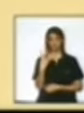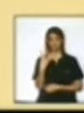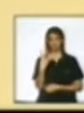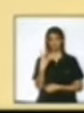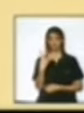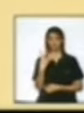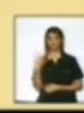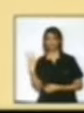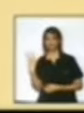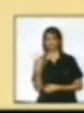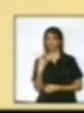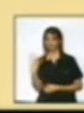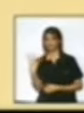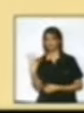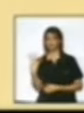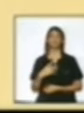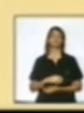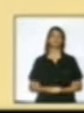44.